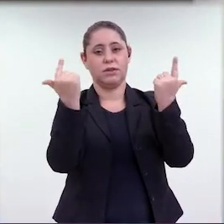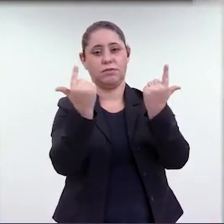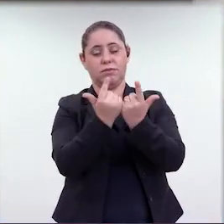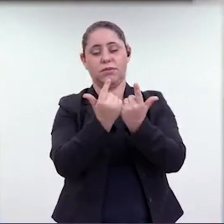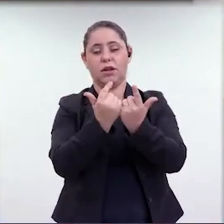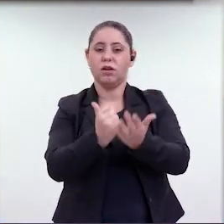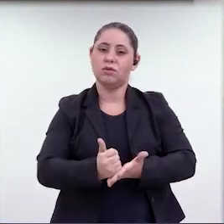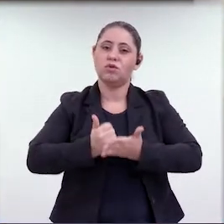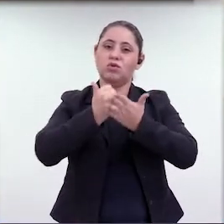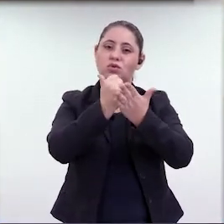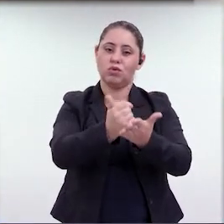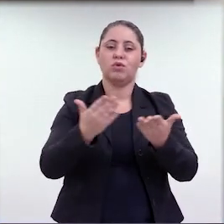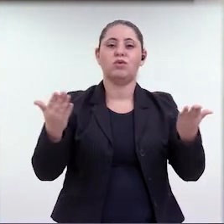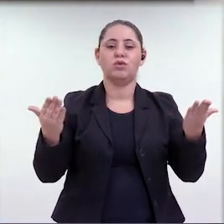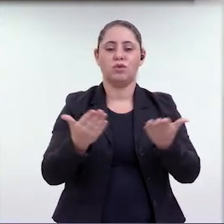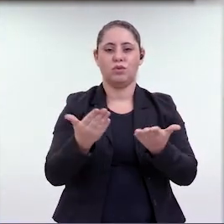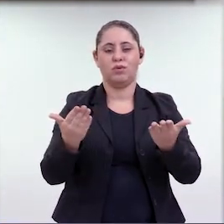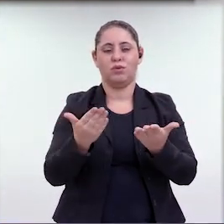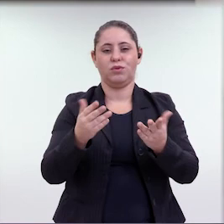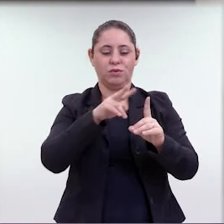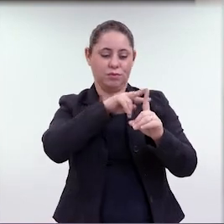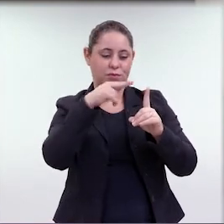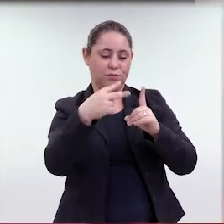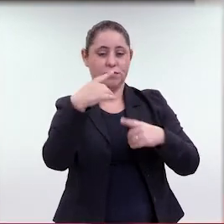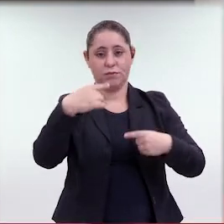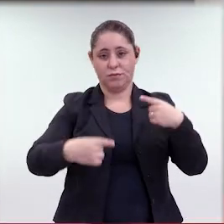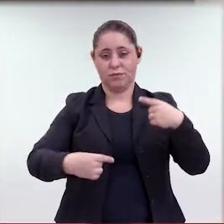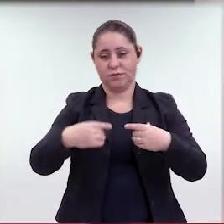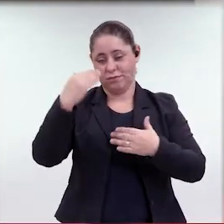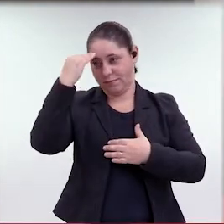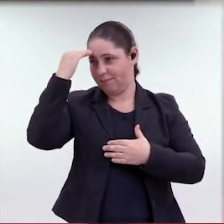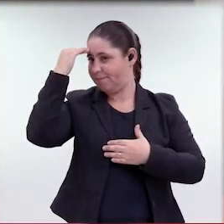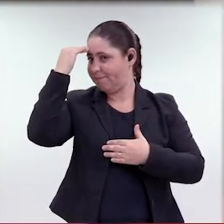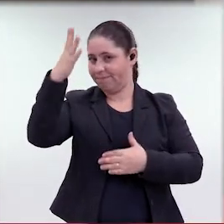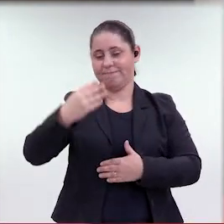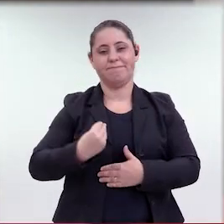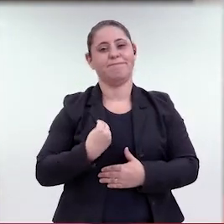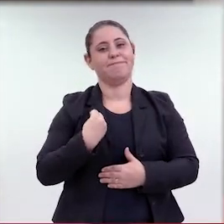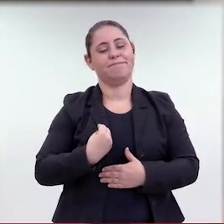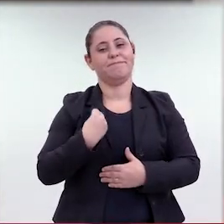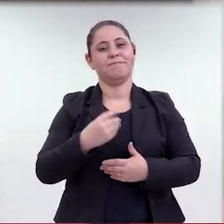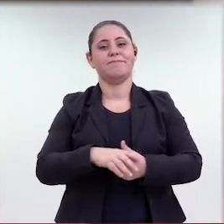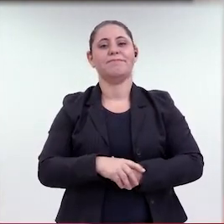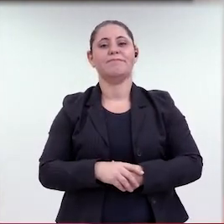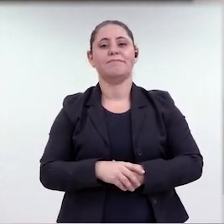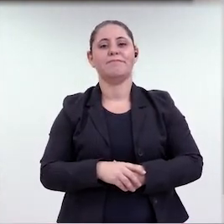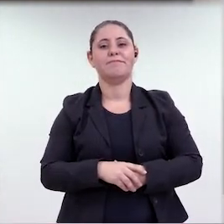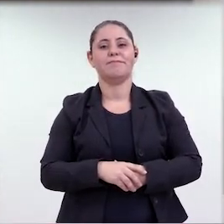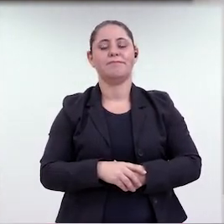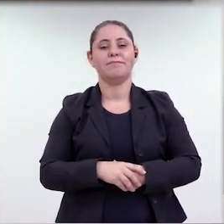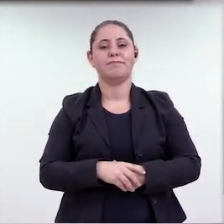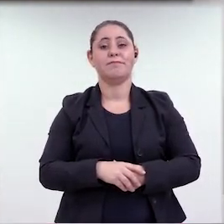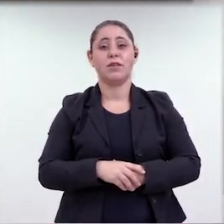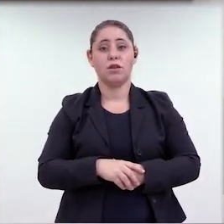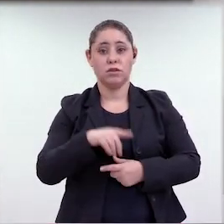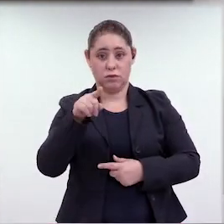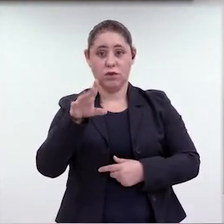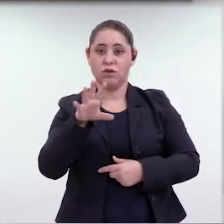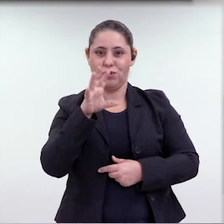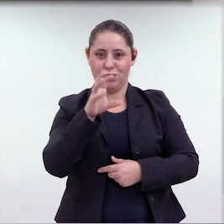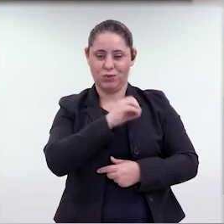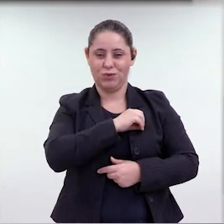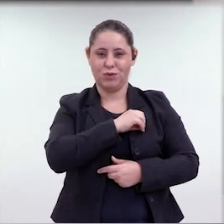nessa edição do Perspectiva. Obrigada pela sua participação. E olha, se você gostou aqui do bate-papo,